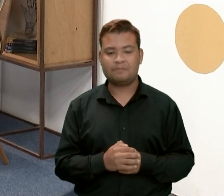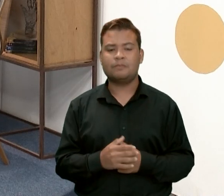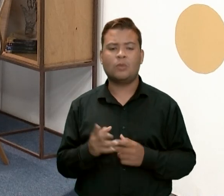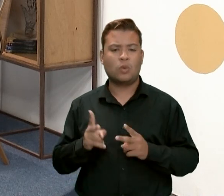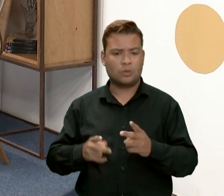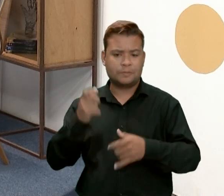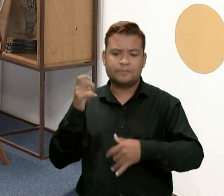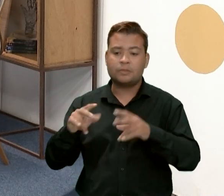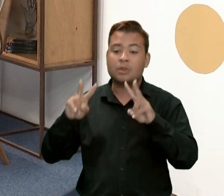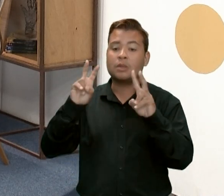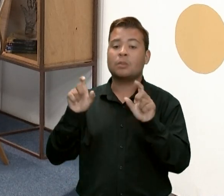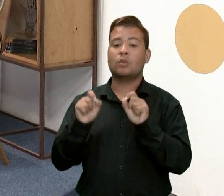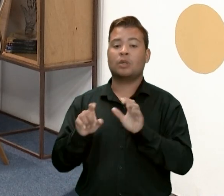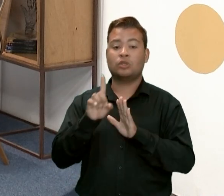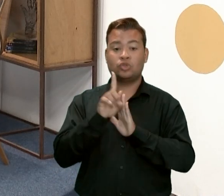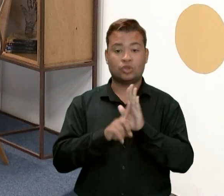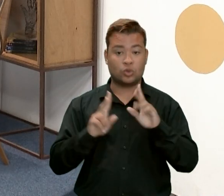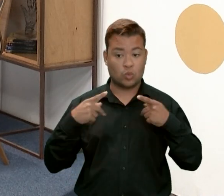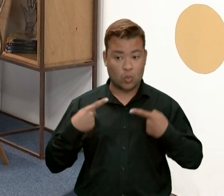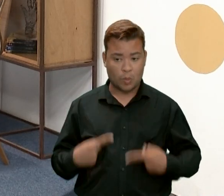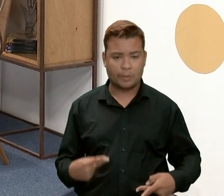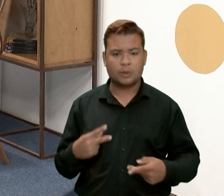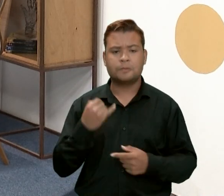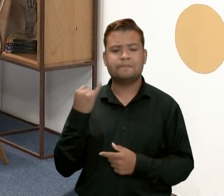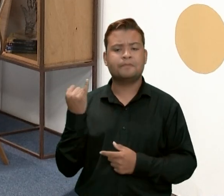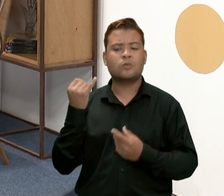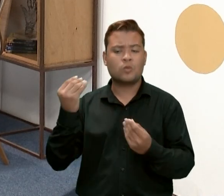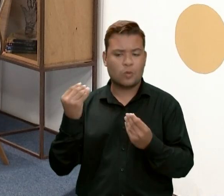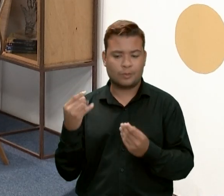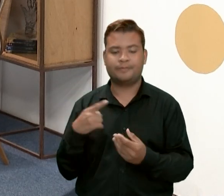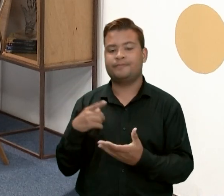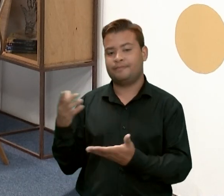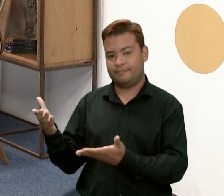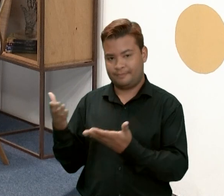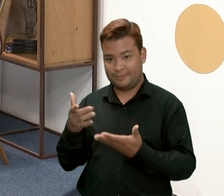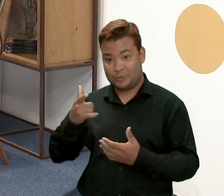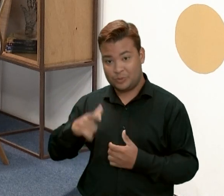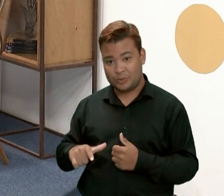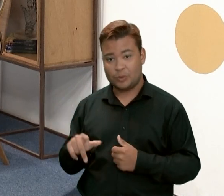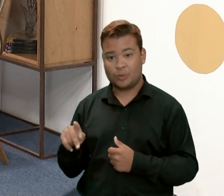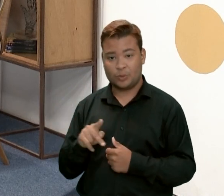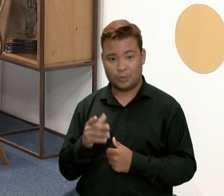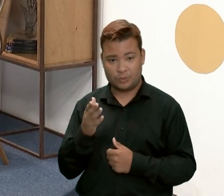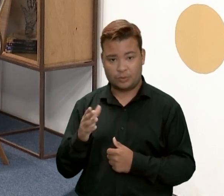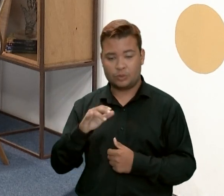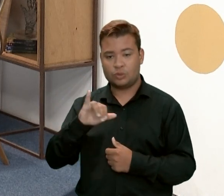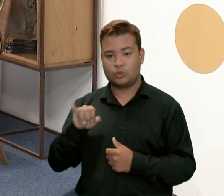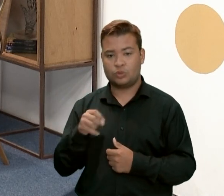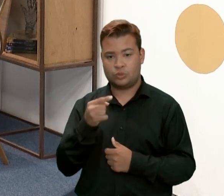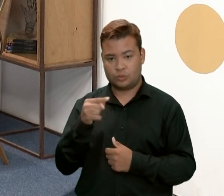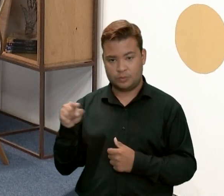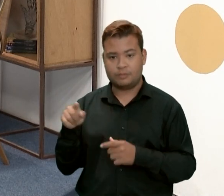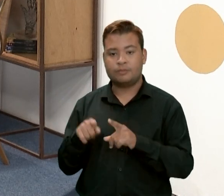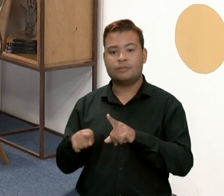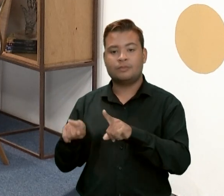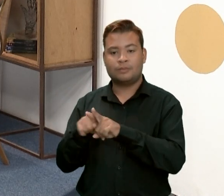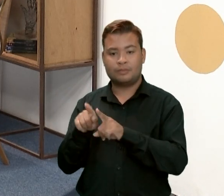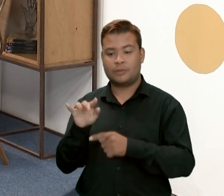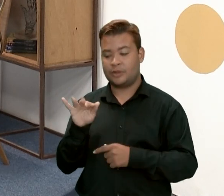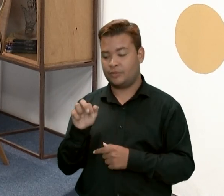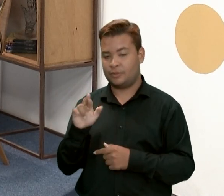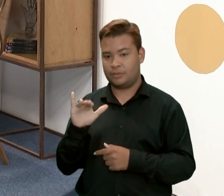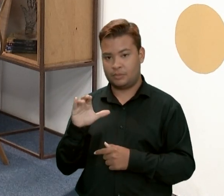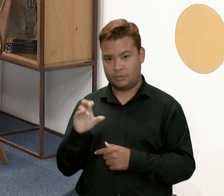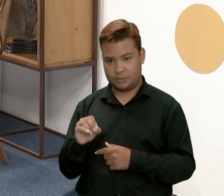a importância dos direitos humanos, recebemos de volta aqui no estúdio o professor João e também o Fabrício